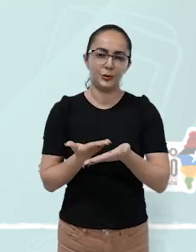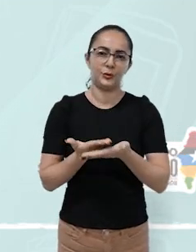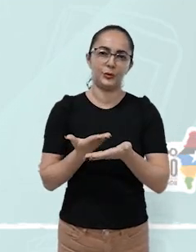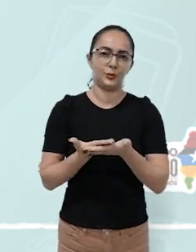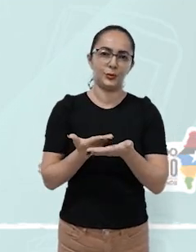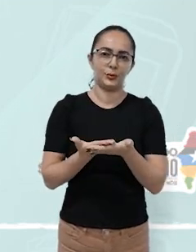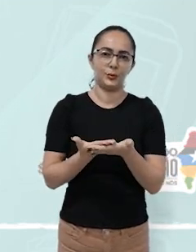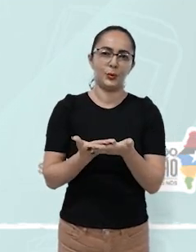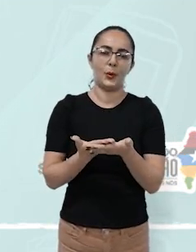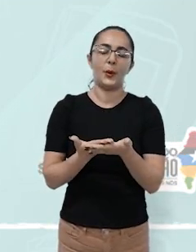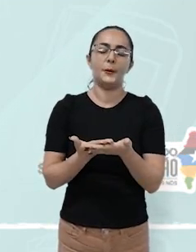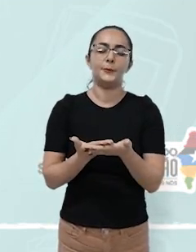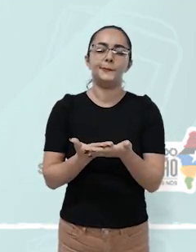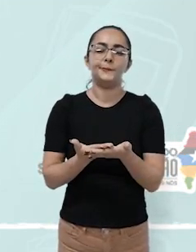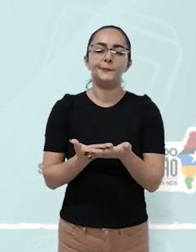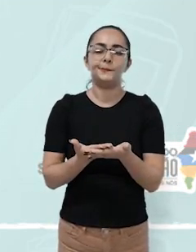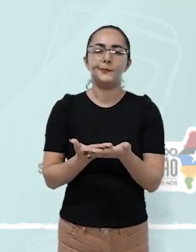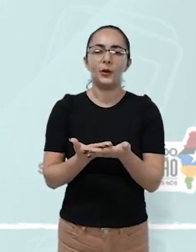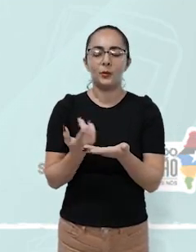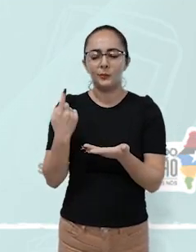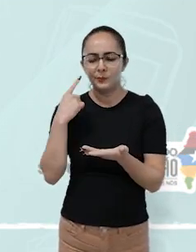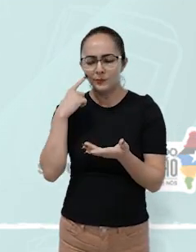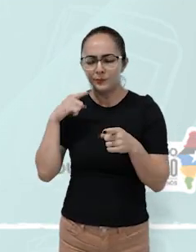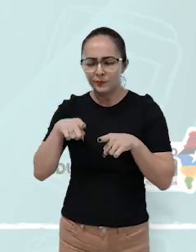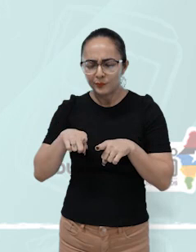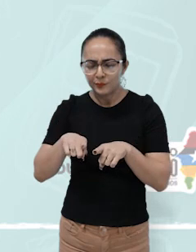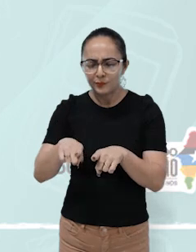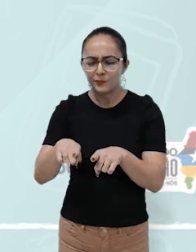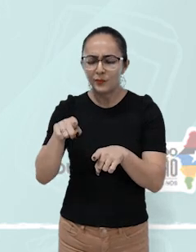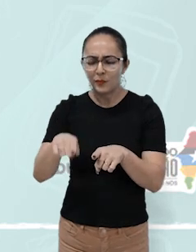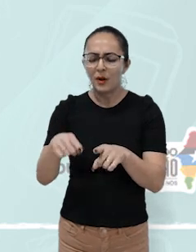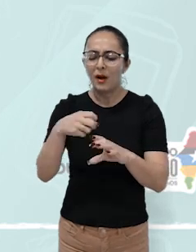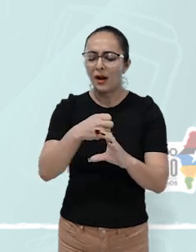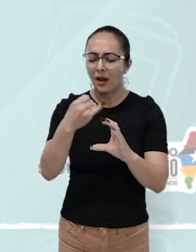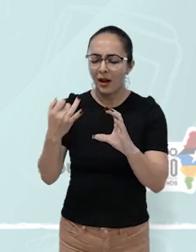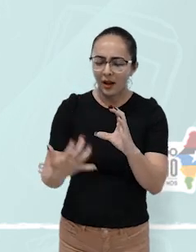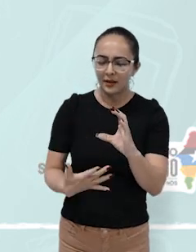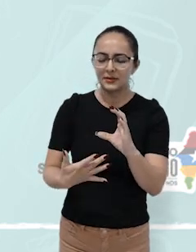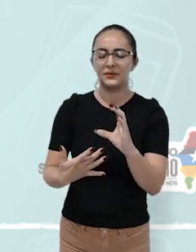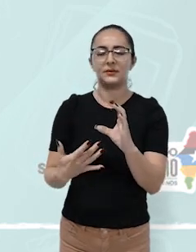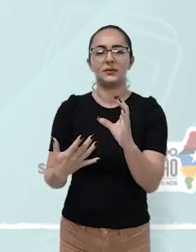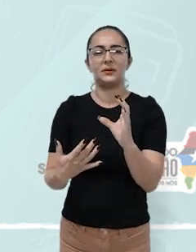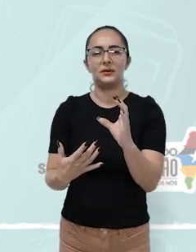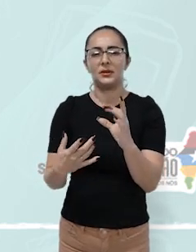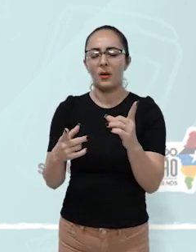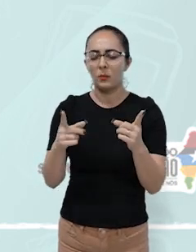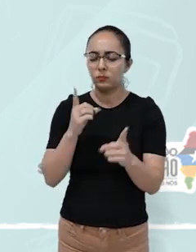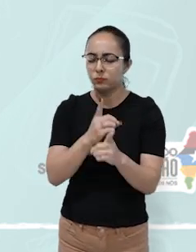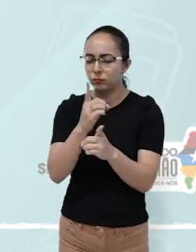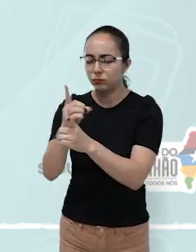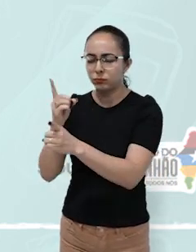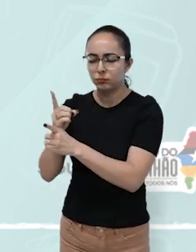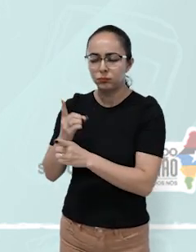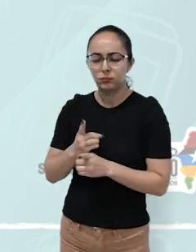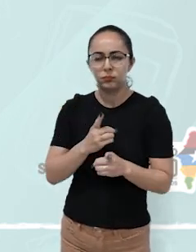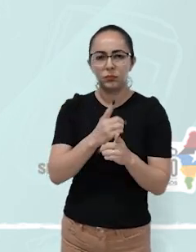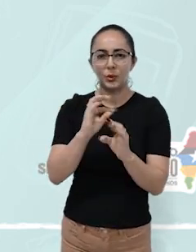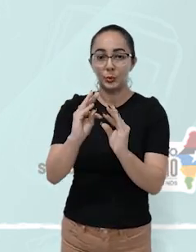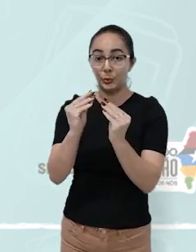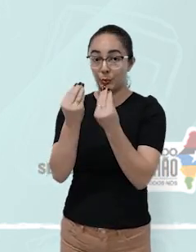eles foram nessa linha, nesse ramo, da classificação, da identificação das